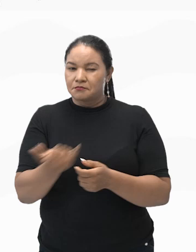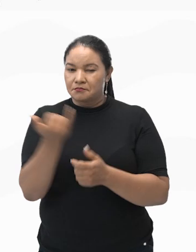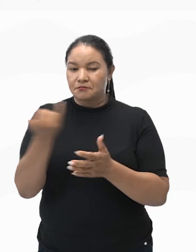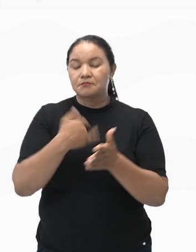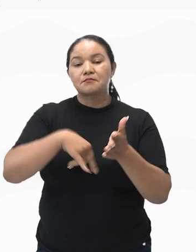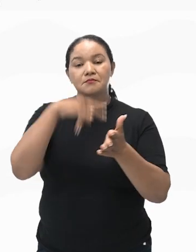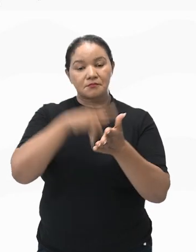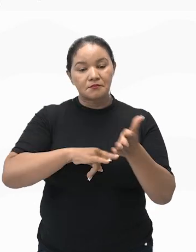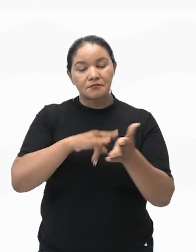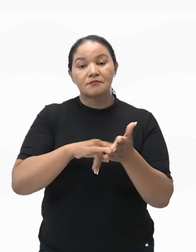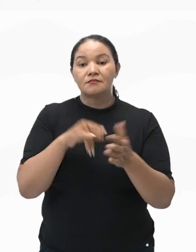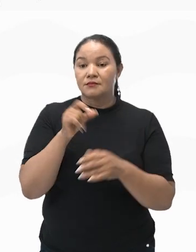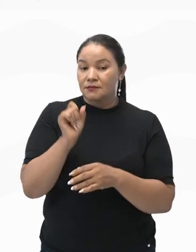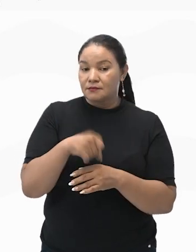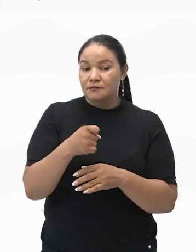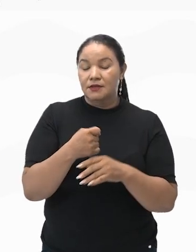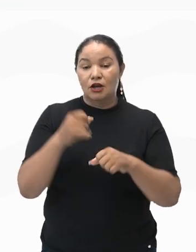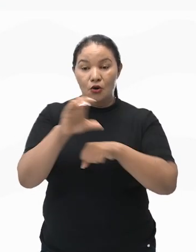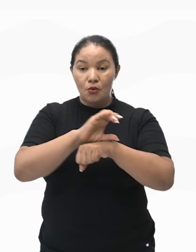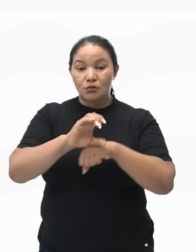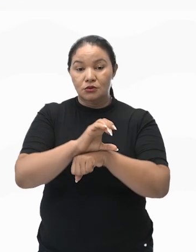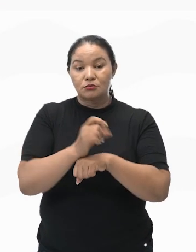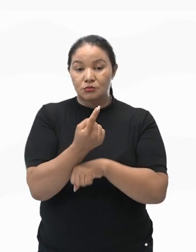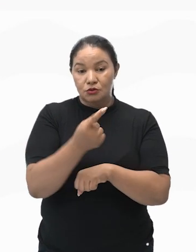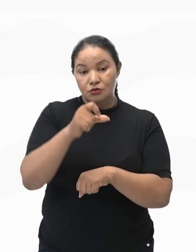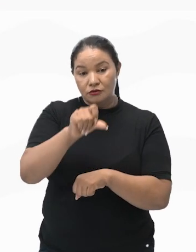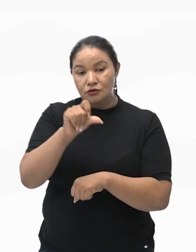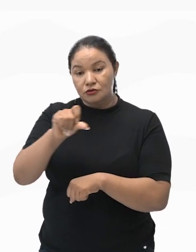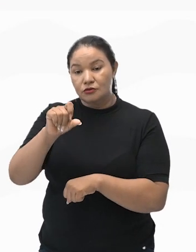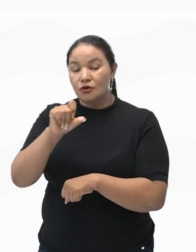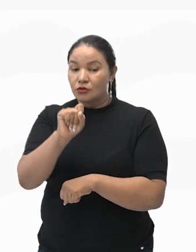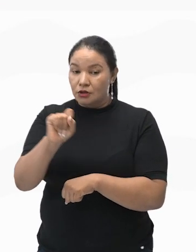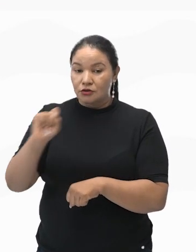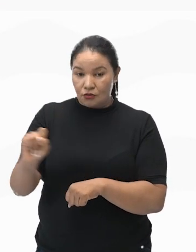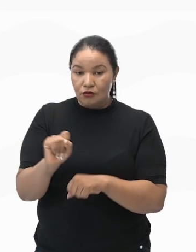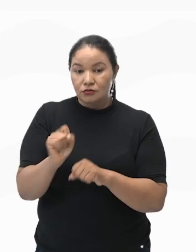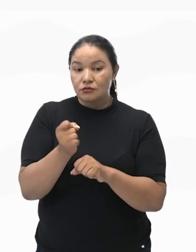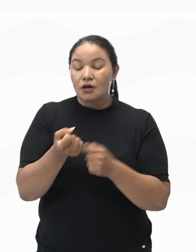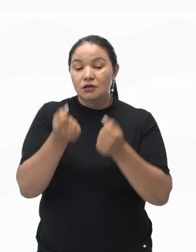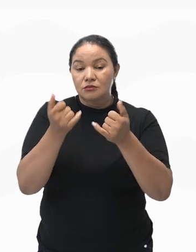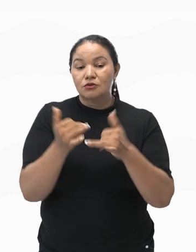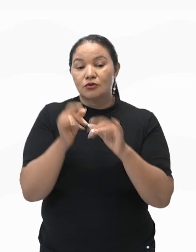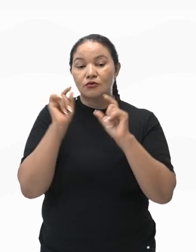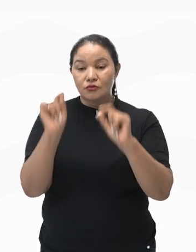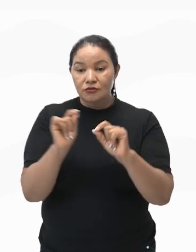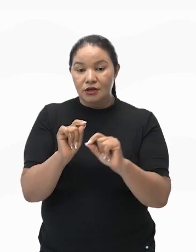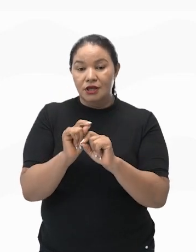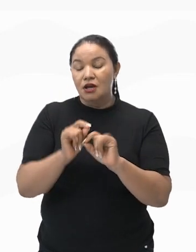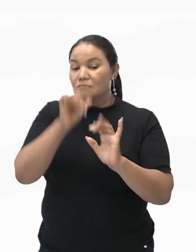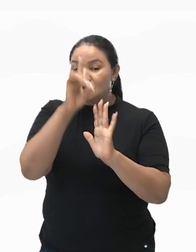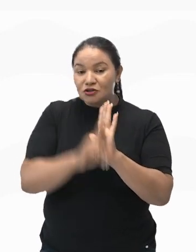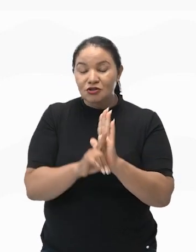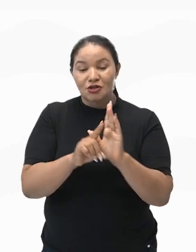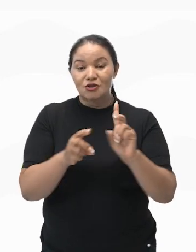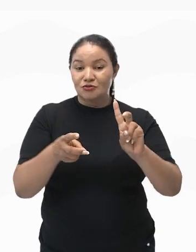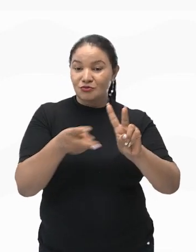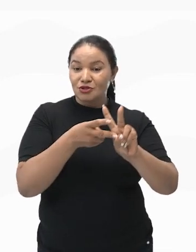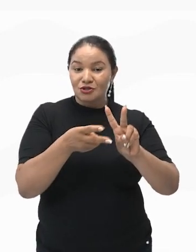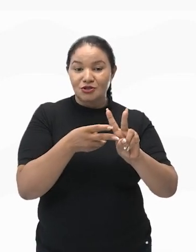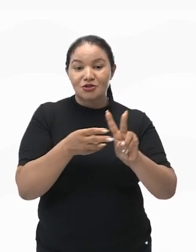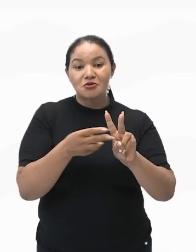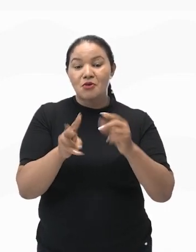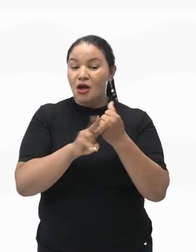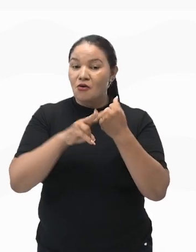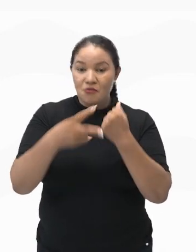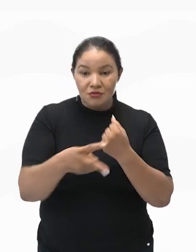né? A Constituição de 1988, como a gente está vendo agora aí, ela abarcou os direitos indígenas, ela